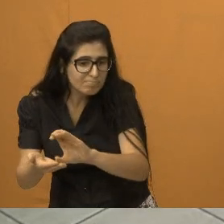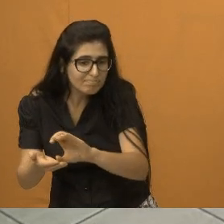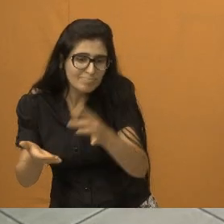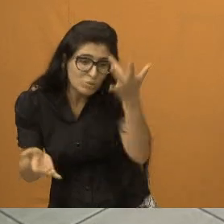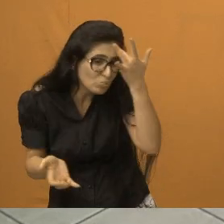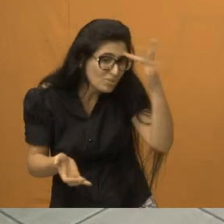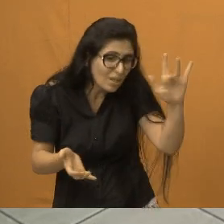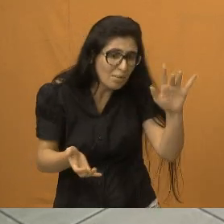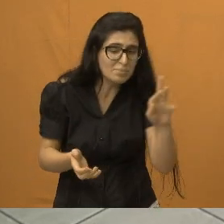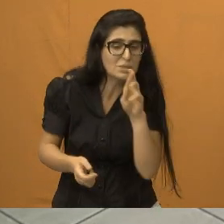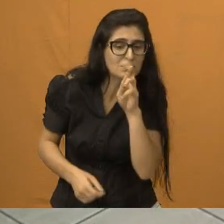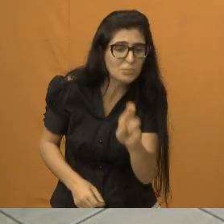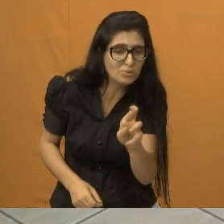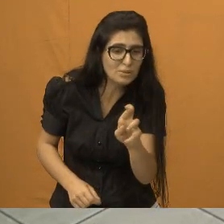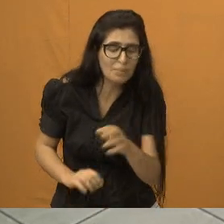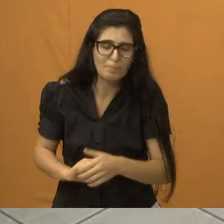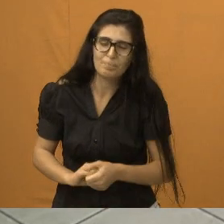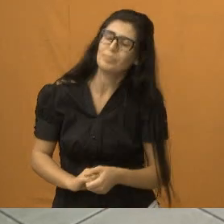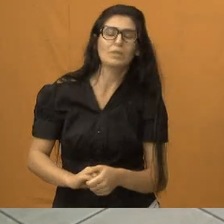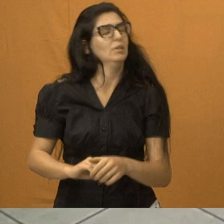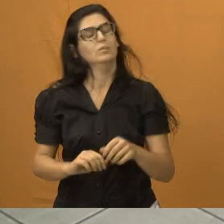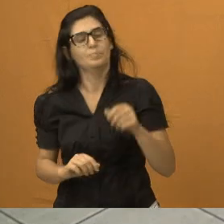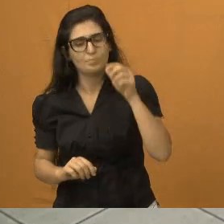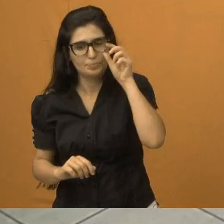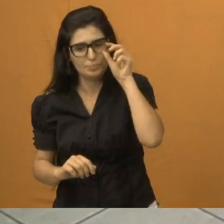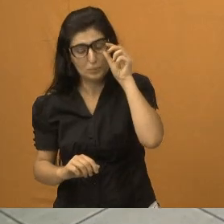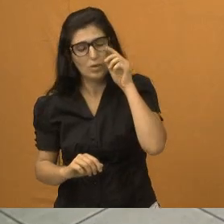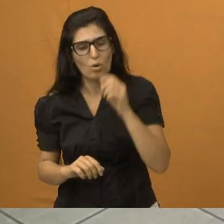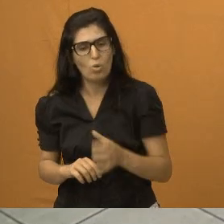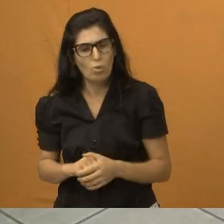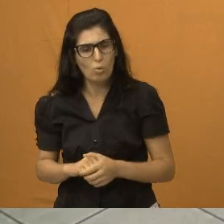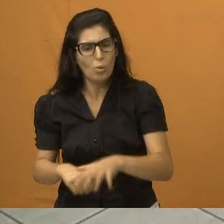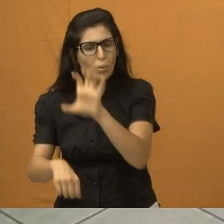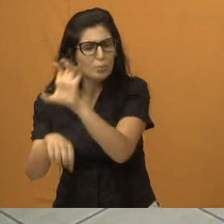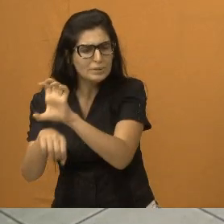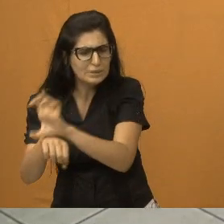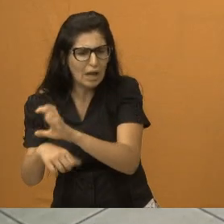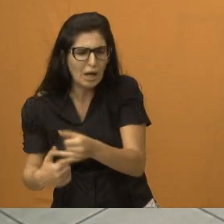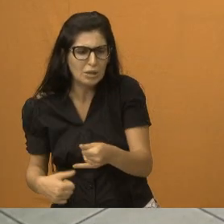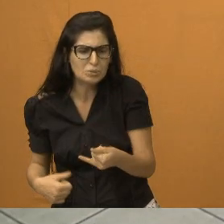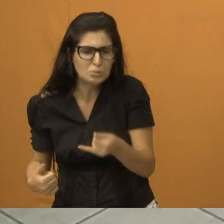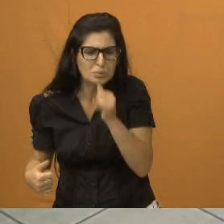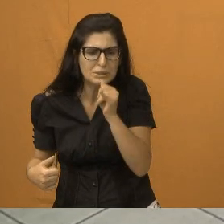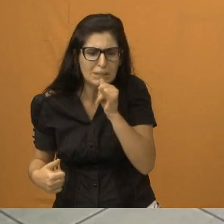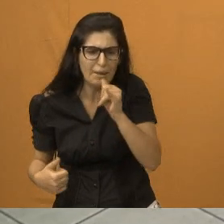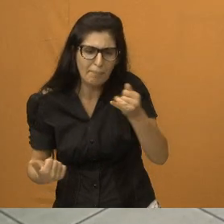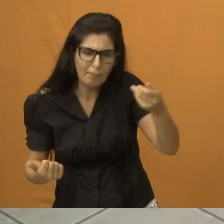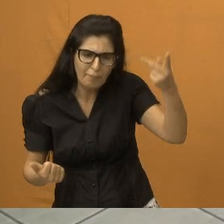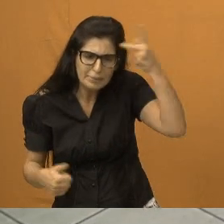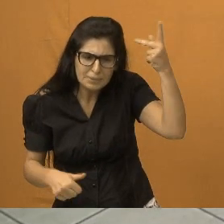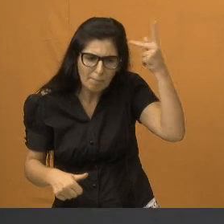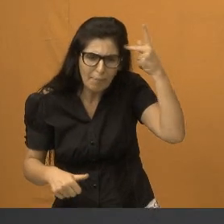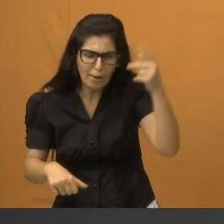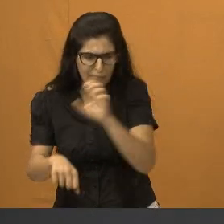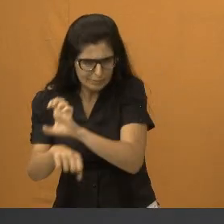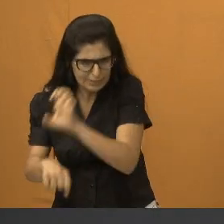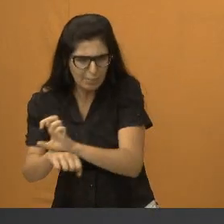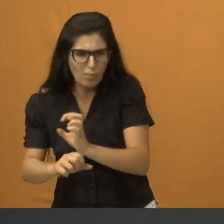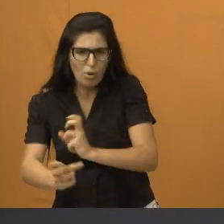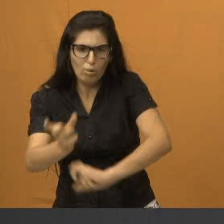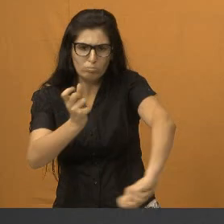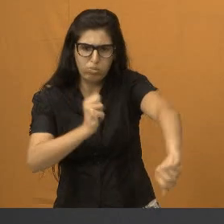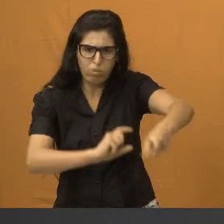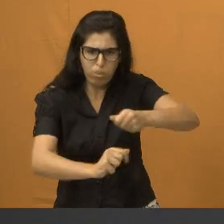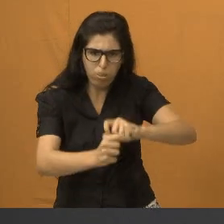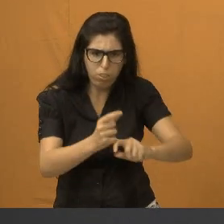Realmente, conforme se arrecada, conforme o Estado faz os cálculos das cidades,